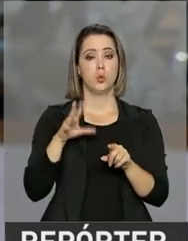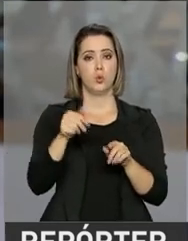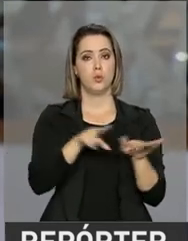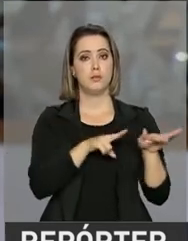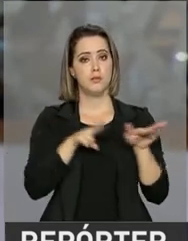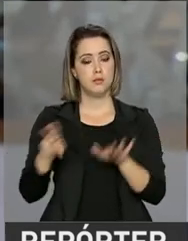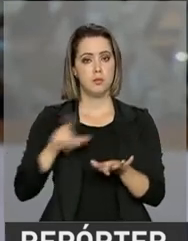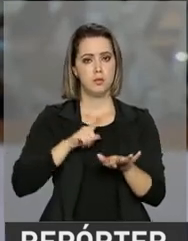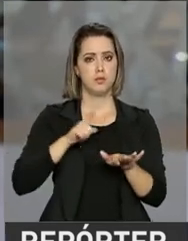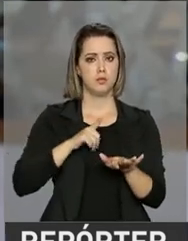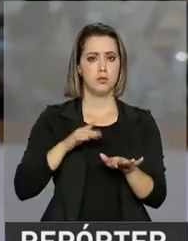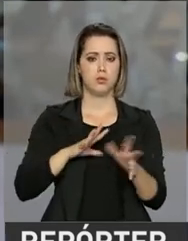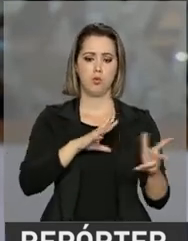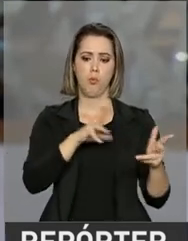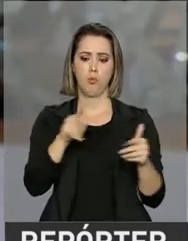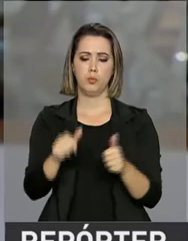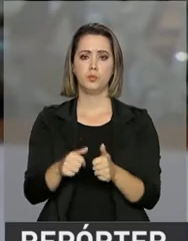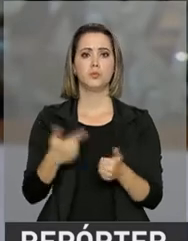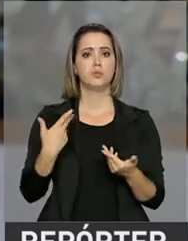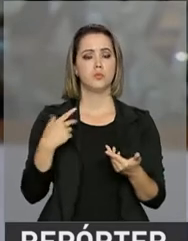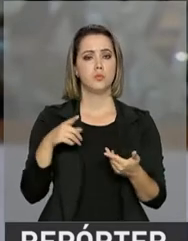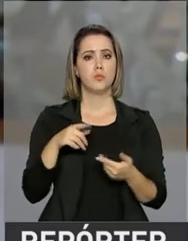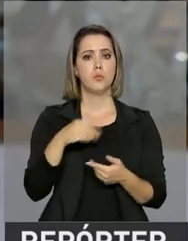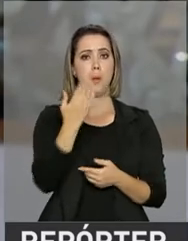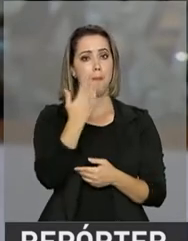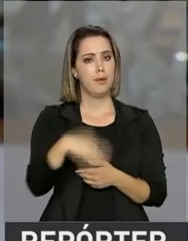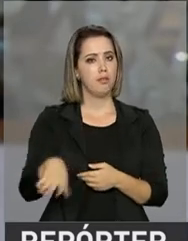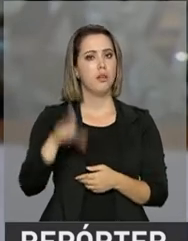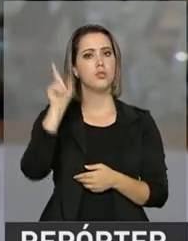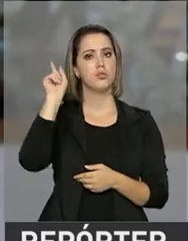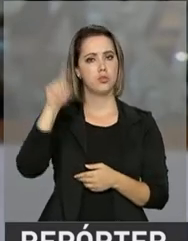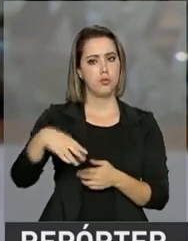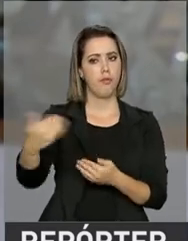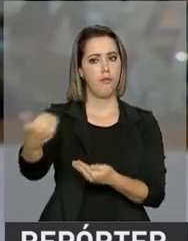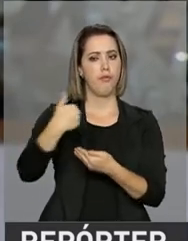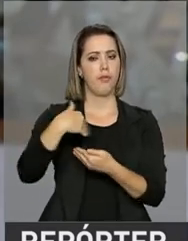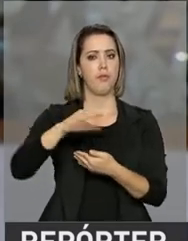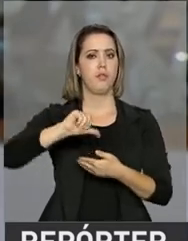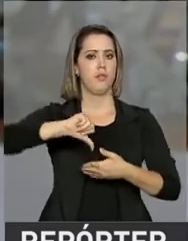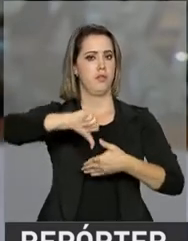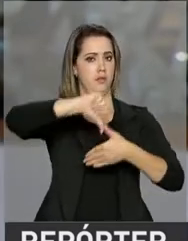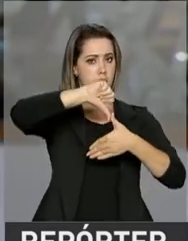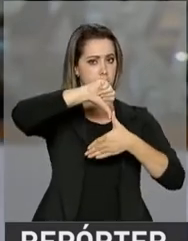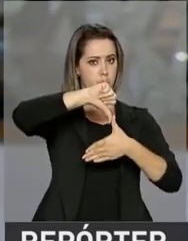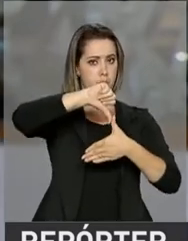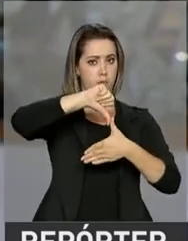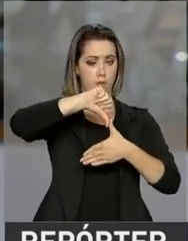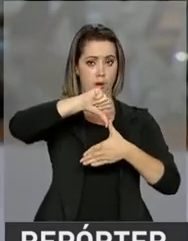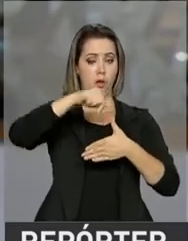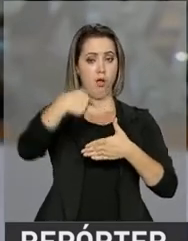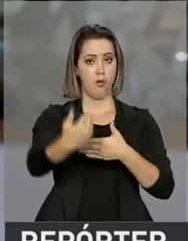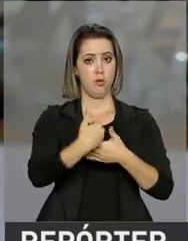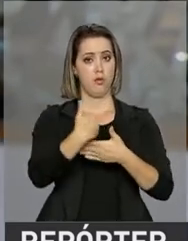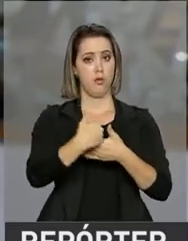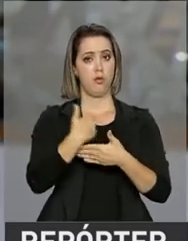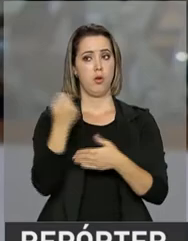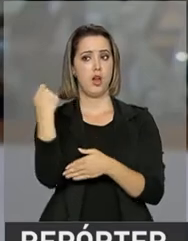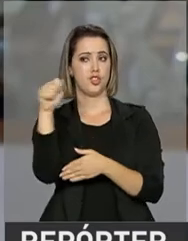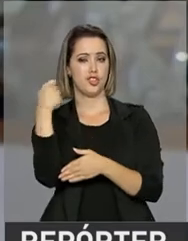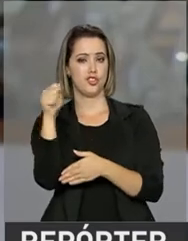internacionais que o brasil vai receber metade vem da américa do sul a maior parte vem da argentina